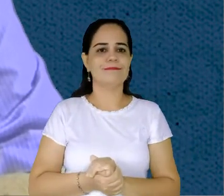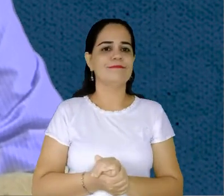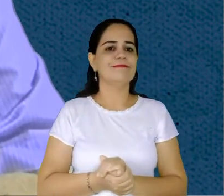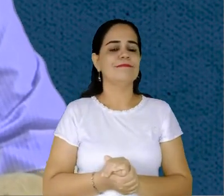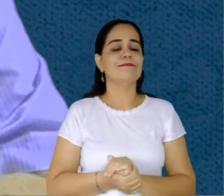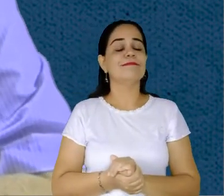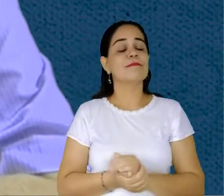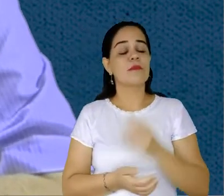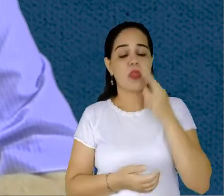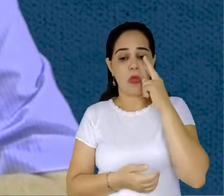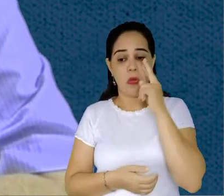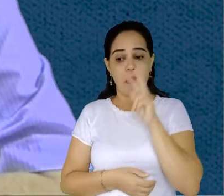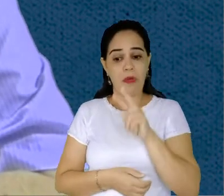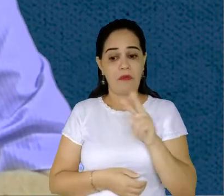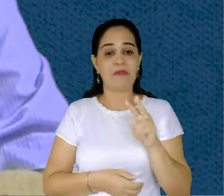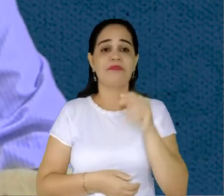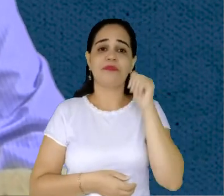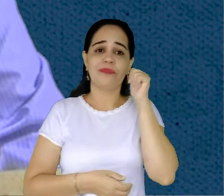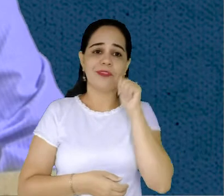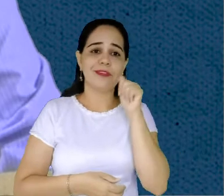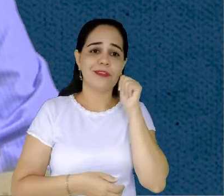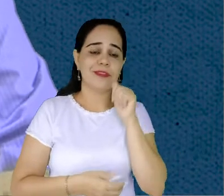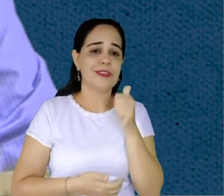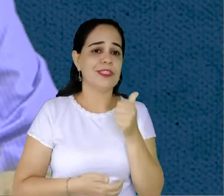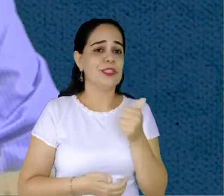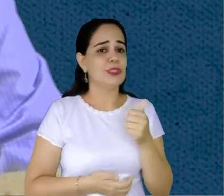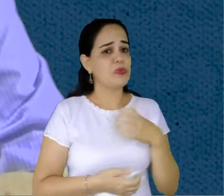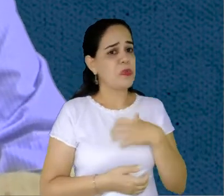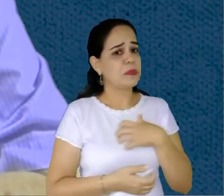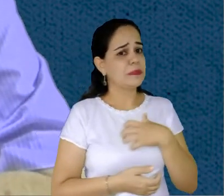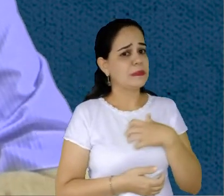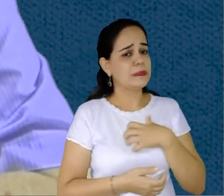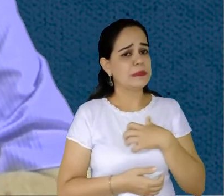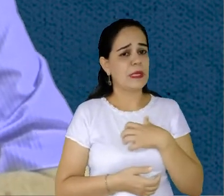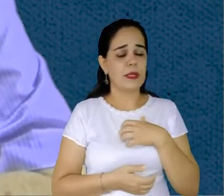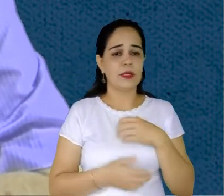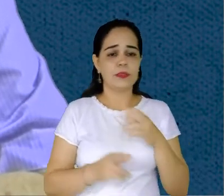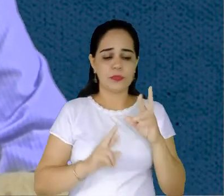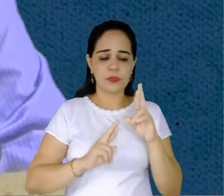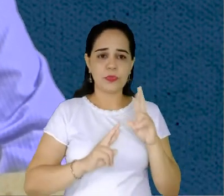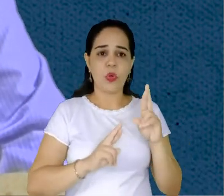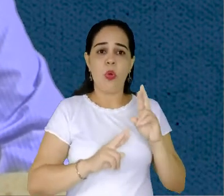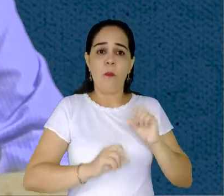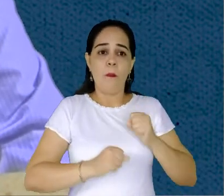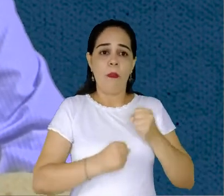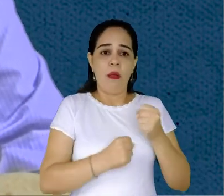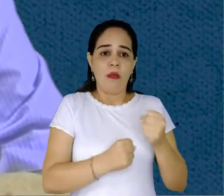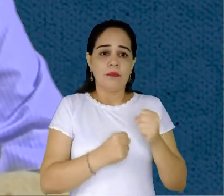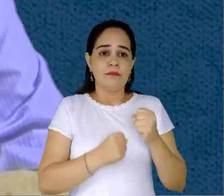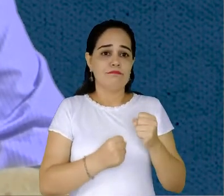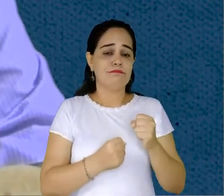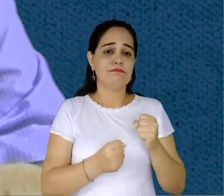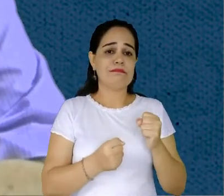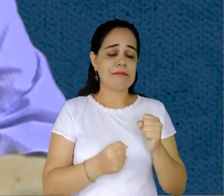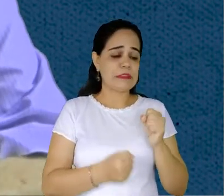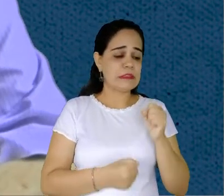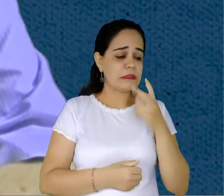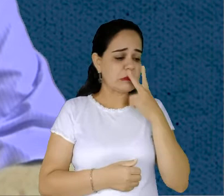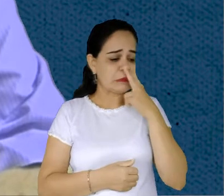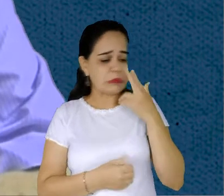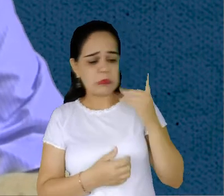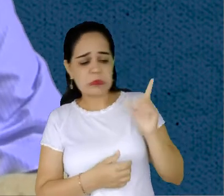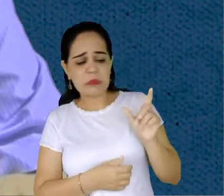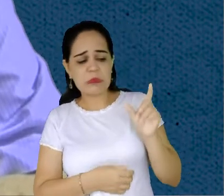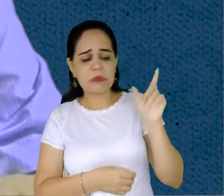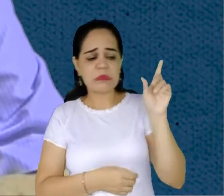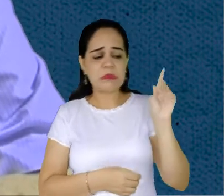participar da Eucaristia. Eu vejo nesse gesto de perseverança, porque quase sempre são